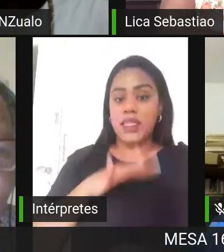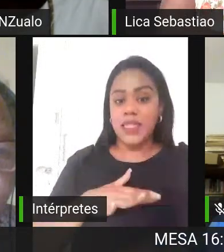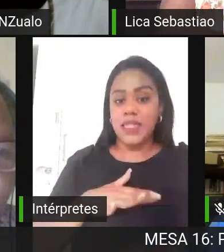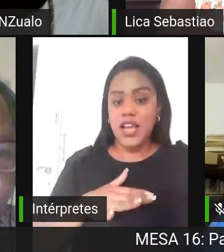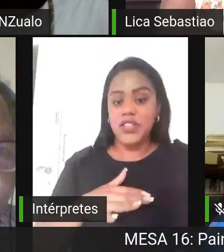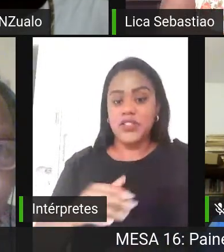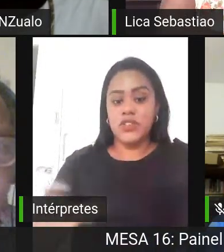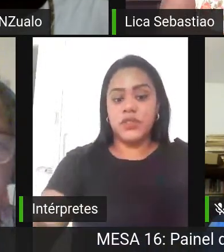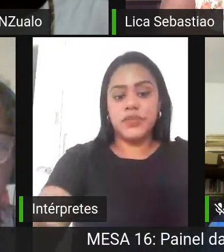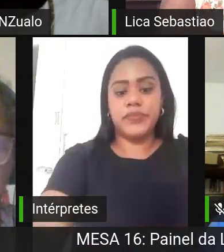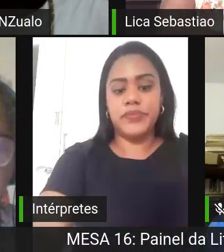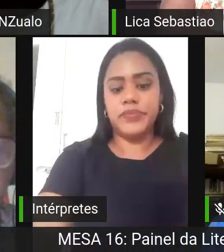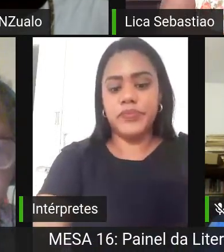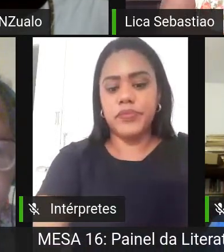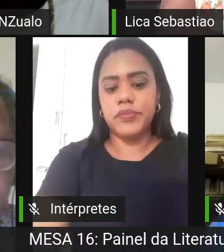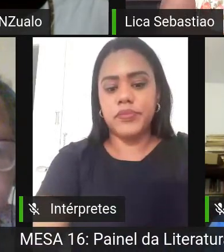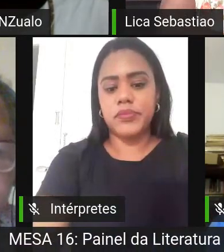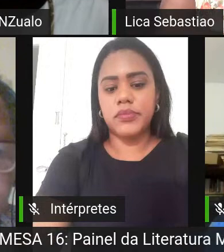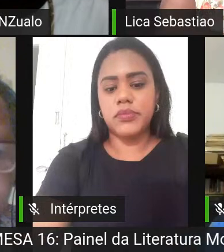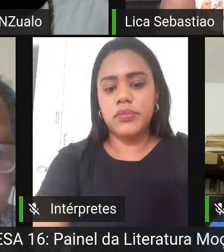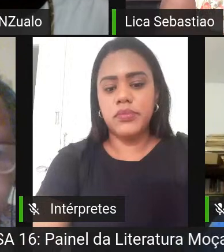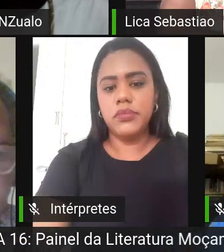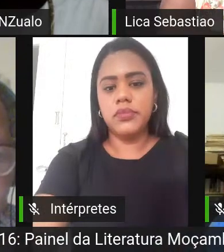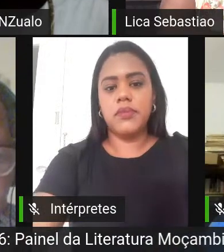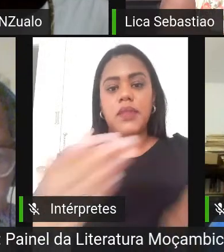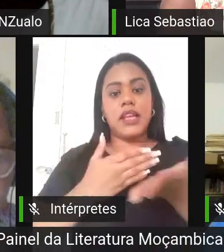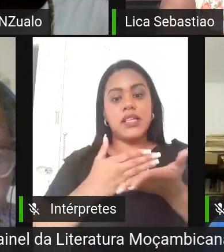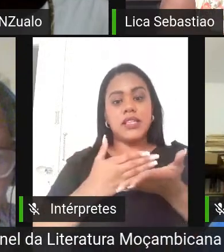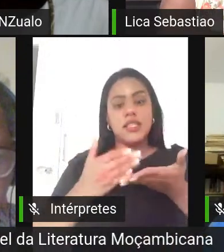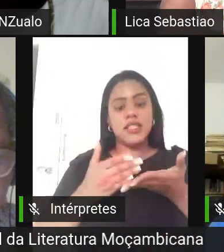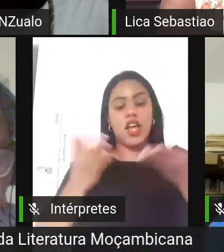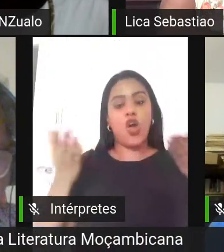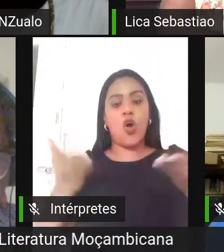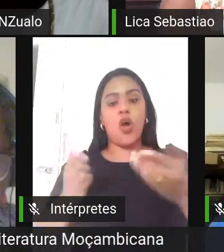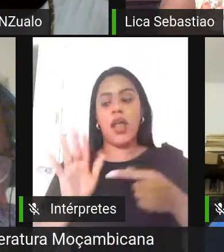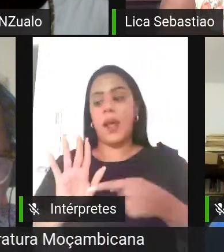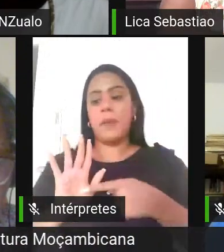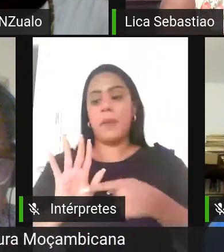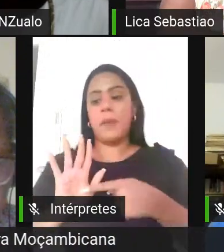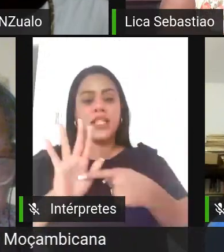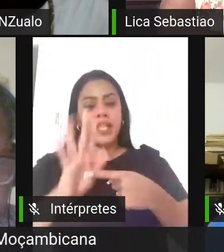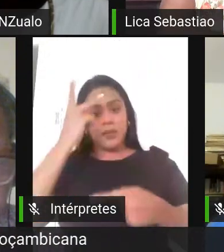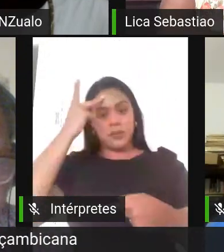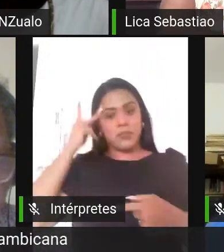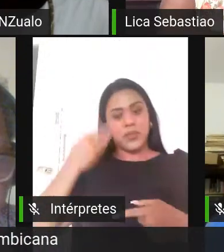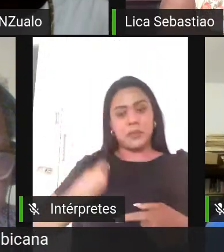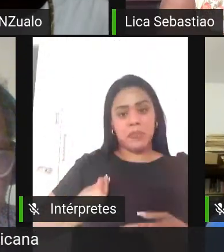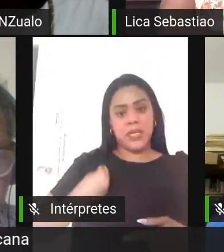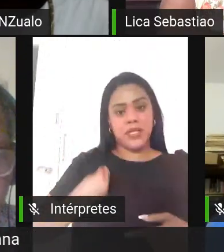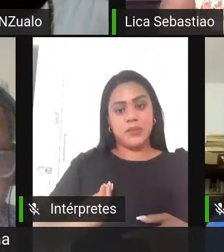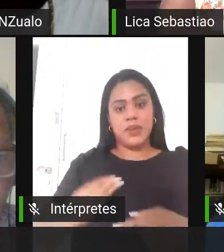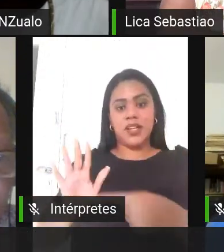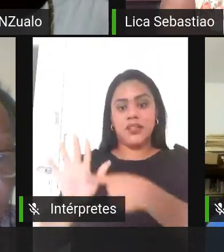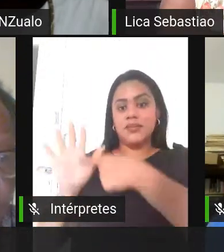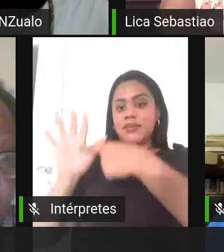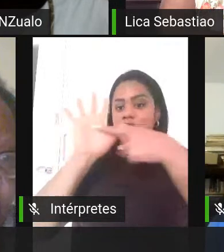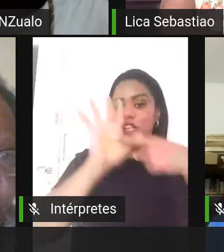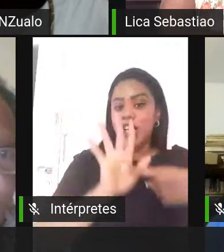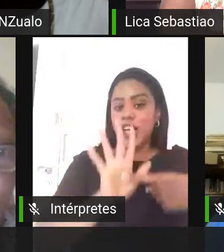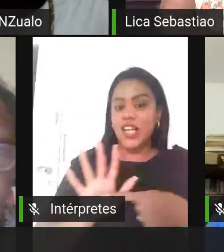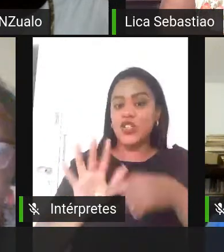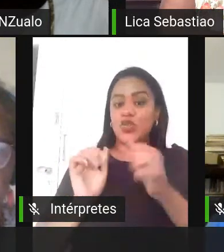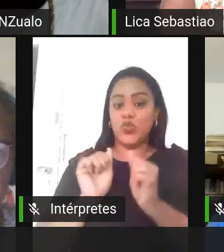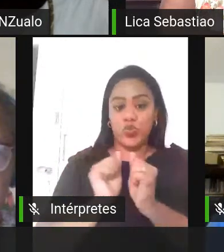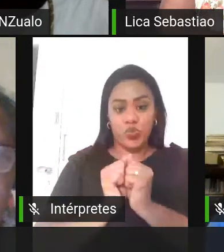apresentando os participantes. Nós somos, estamos aqui todos presentes e